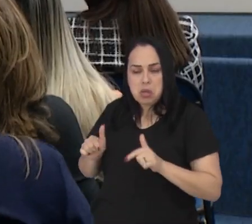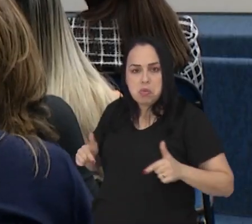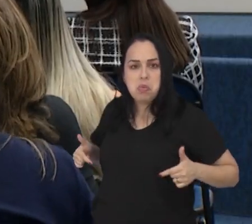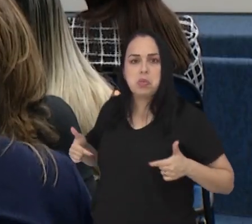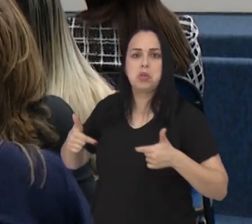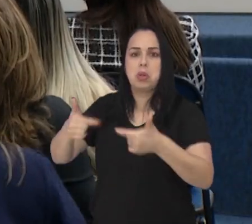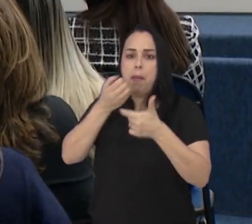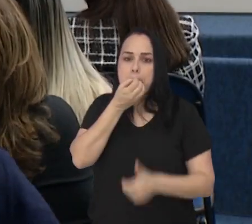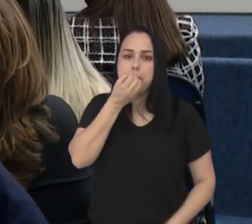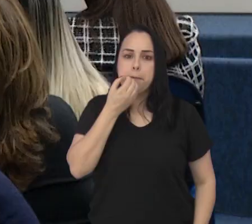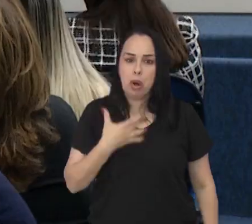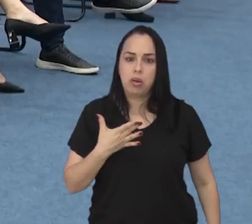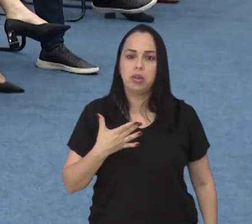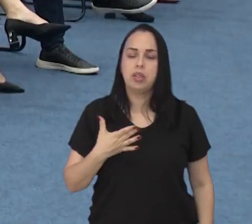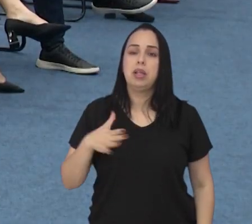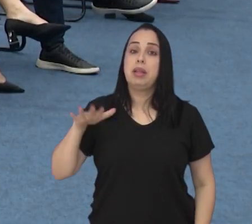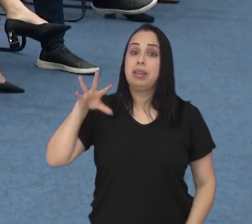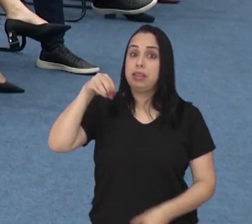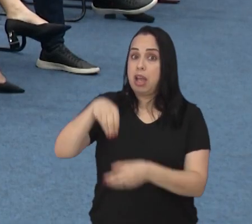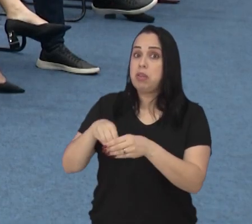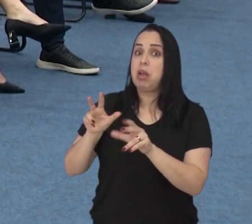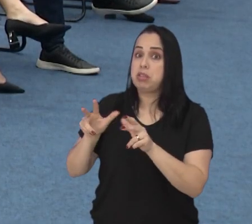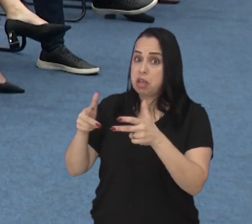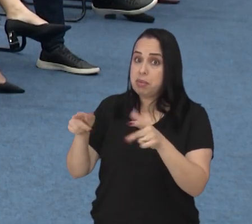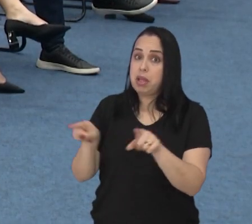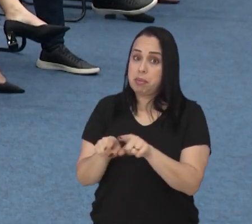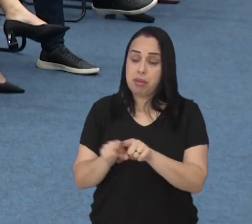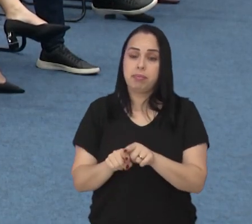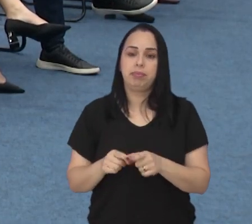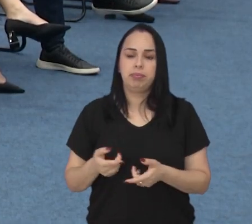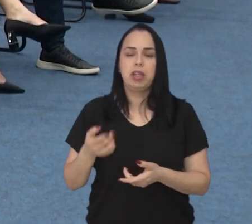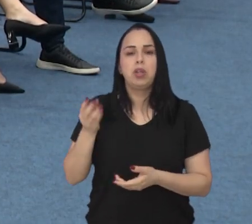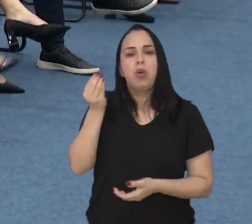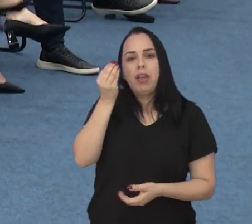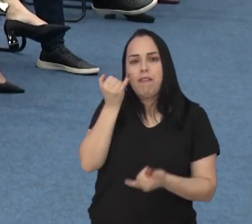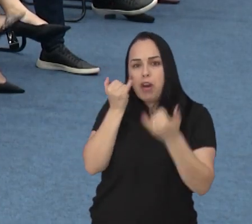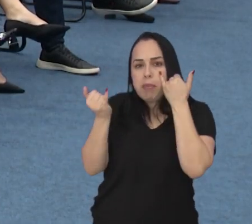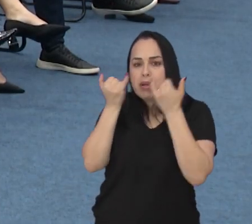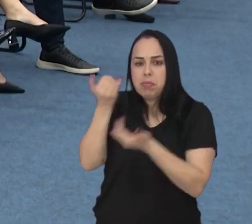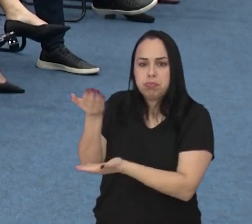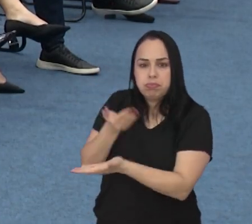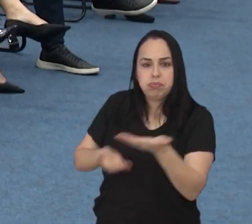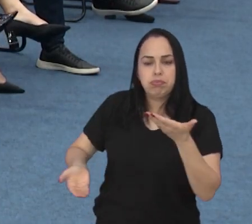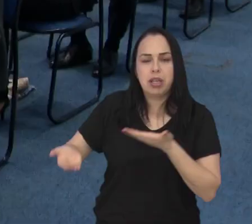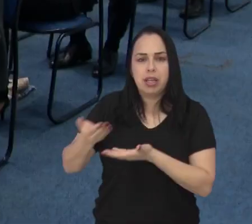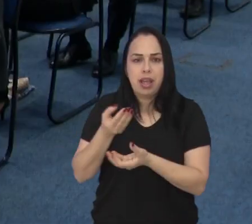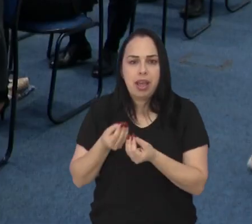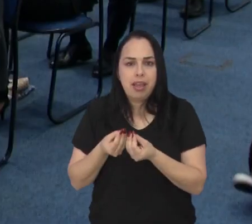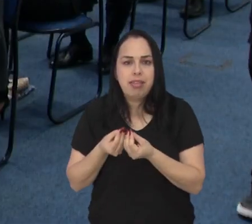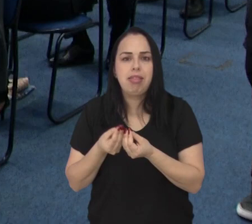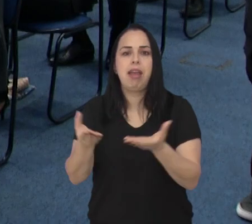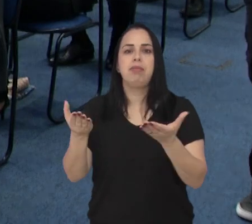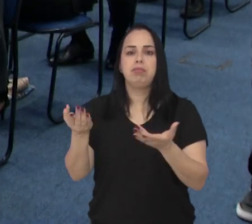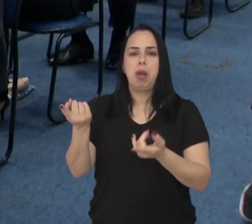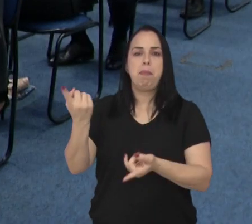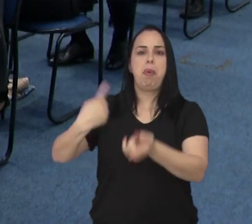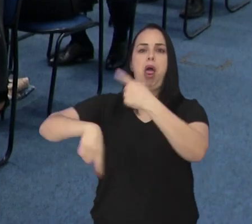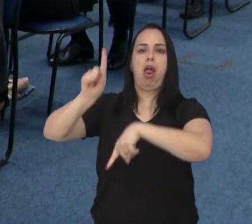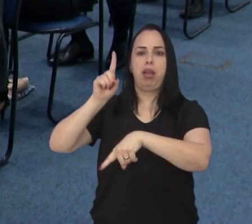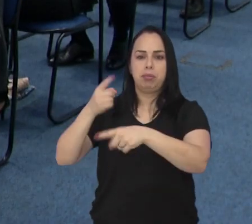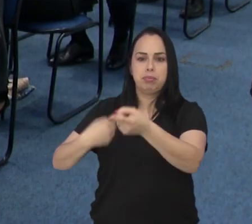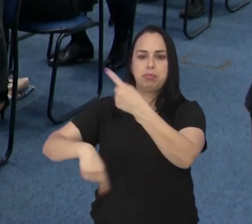práticas de gestão pública também entre os servidores públicos com troca de informações que garantam o